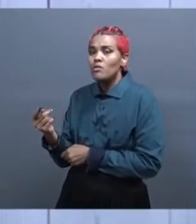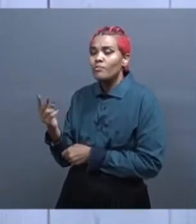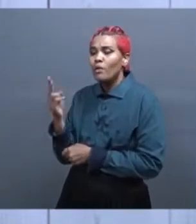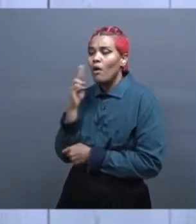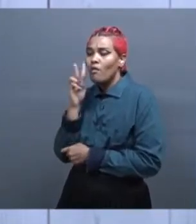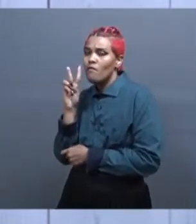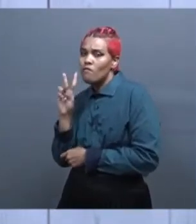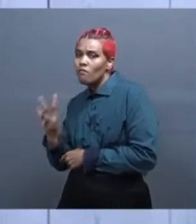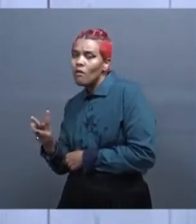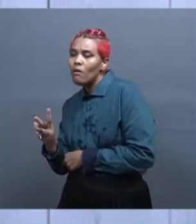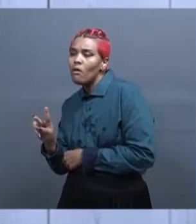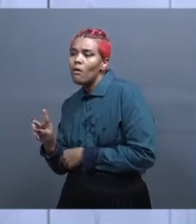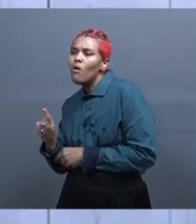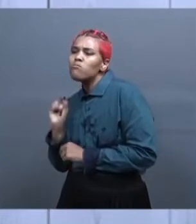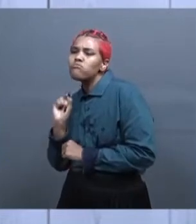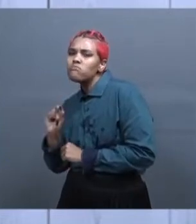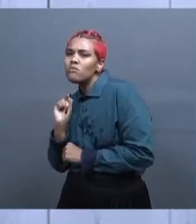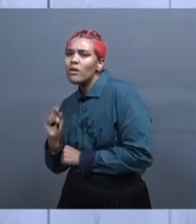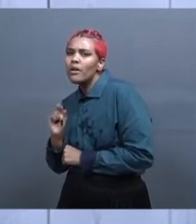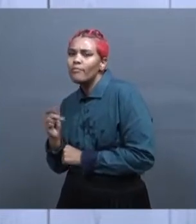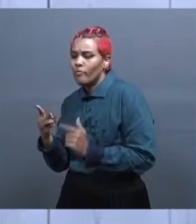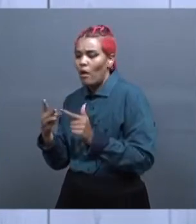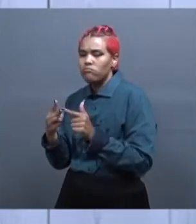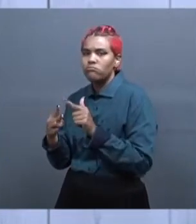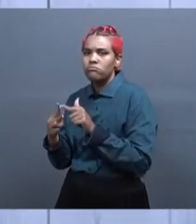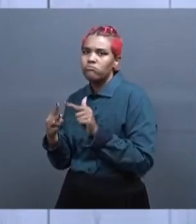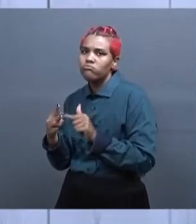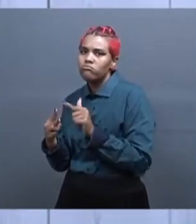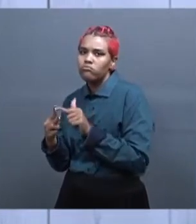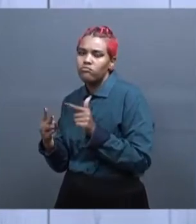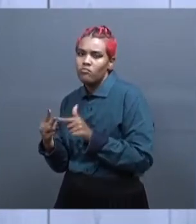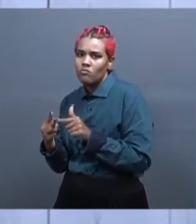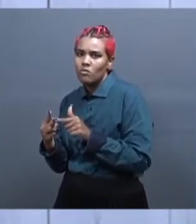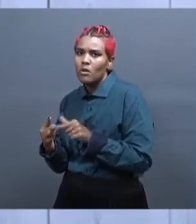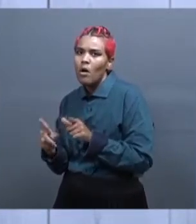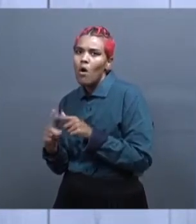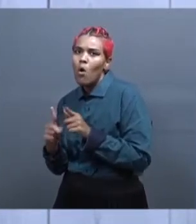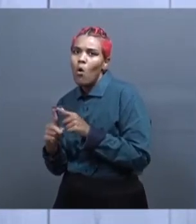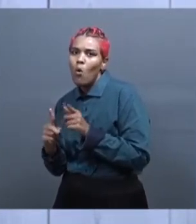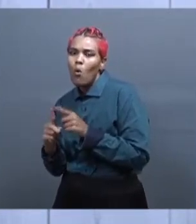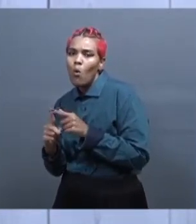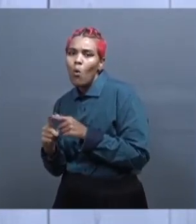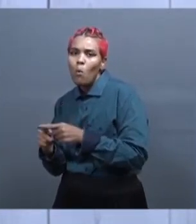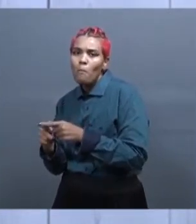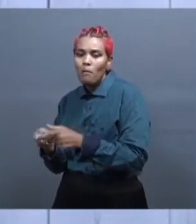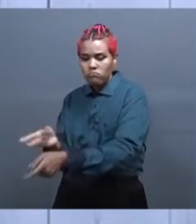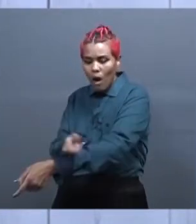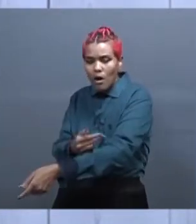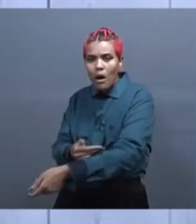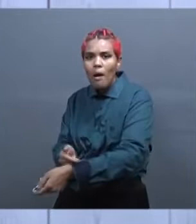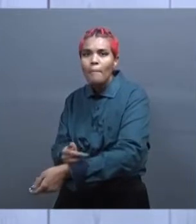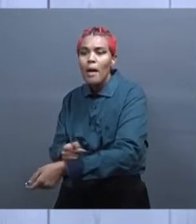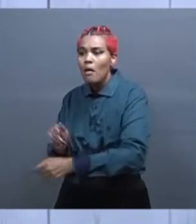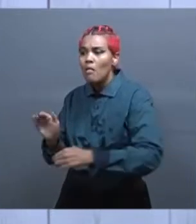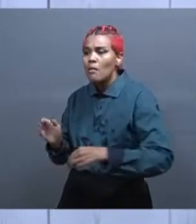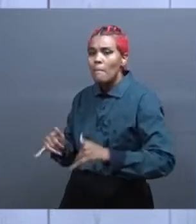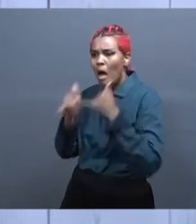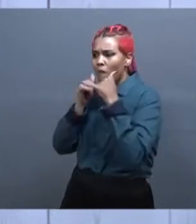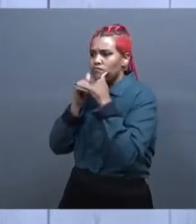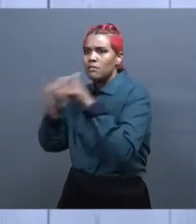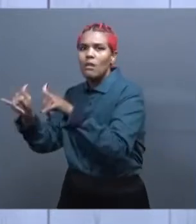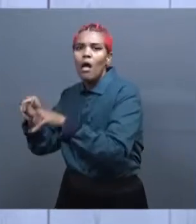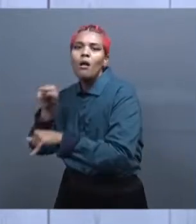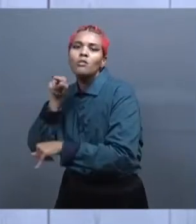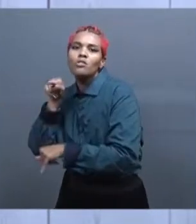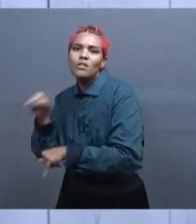funções distintas ali na reportagem uma que é marcar a pele pra poder avisar de algo